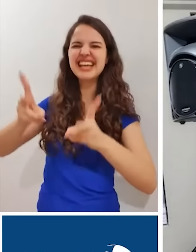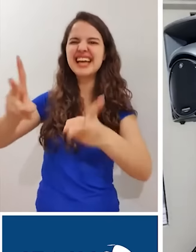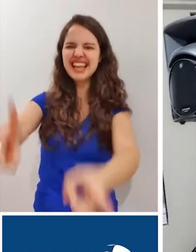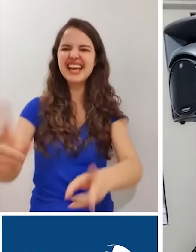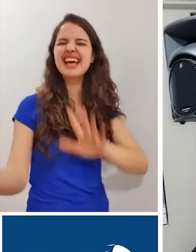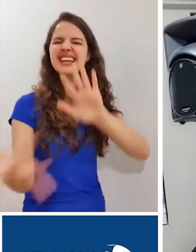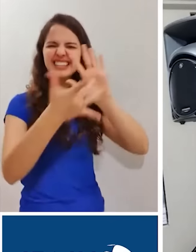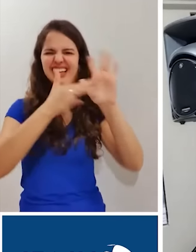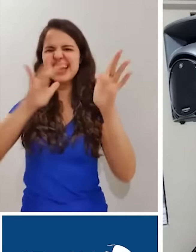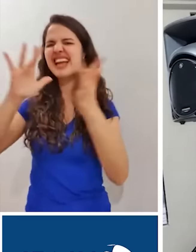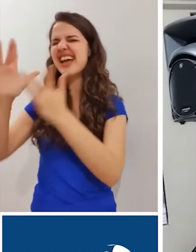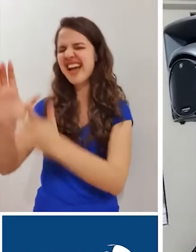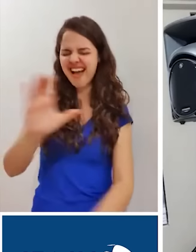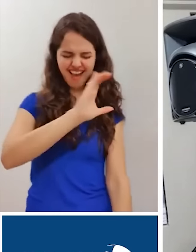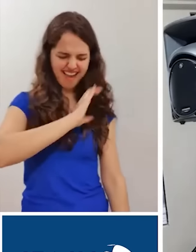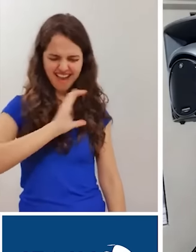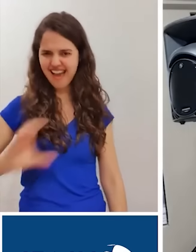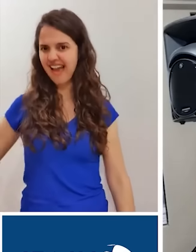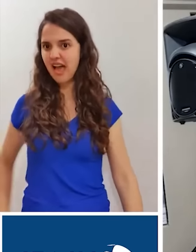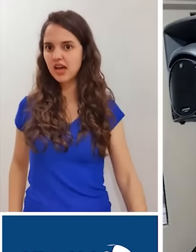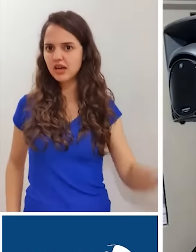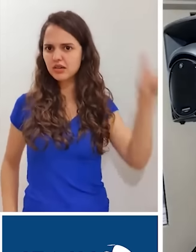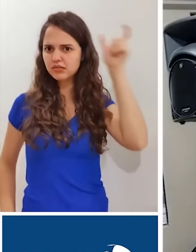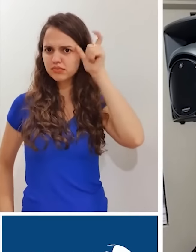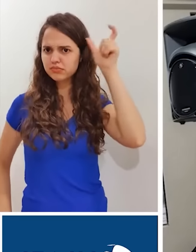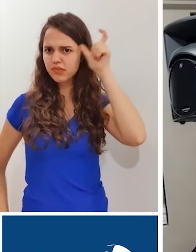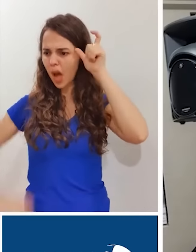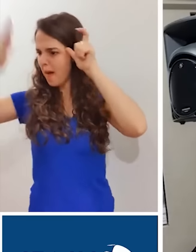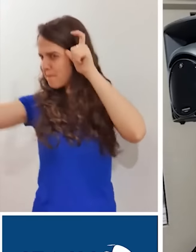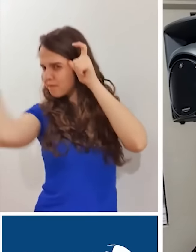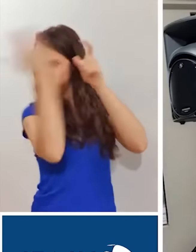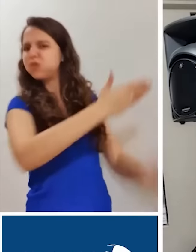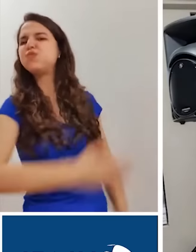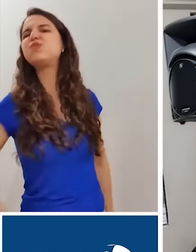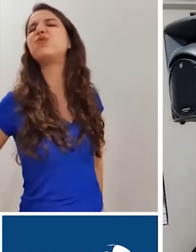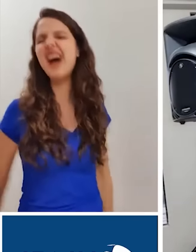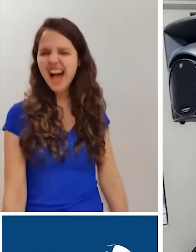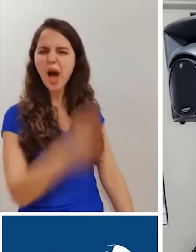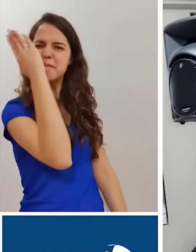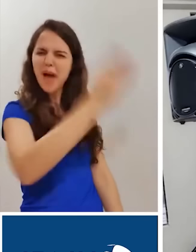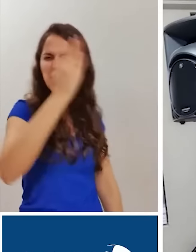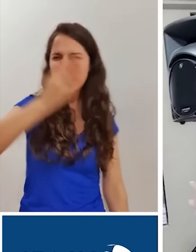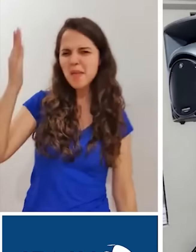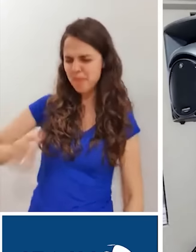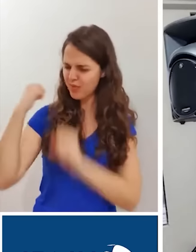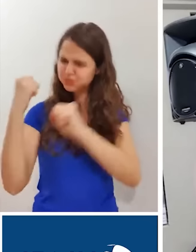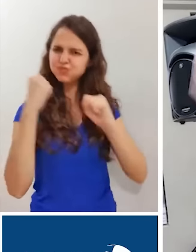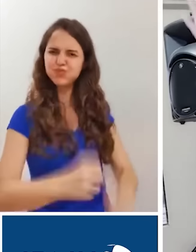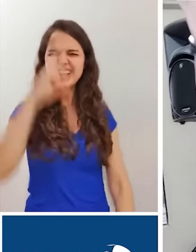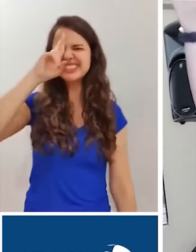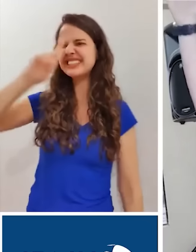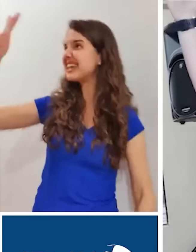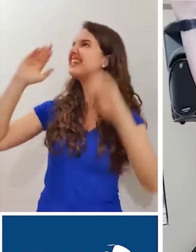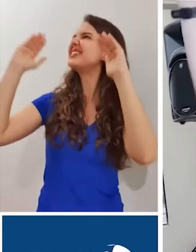cai o inimigo e bradaremos grande ao senhor